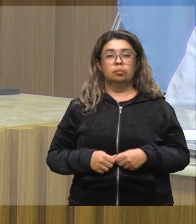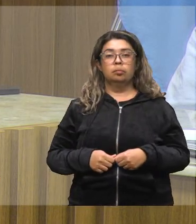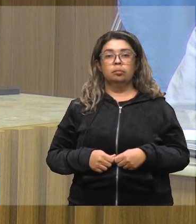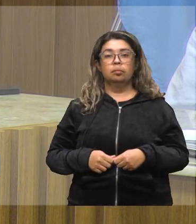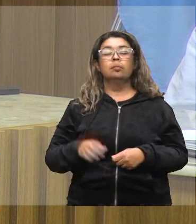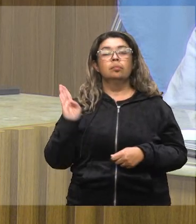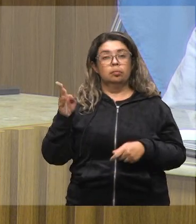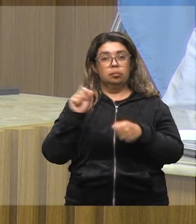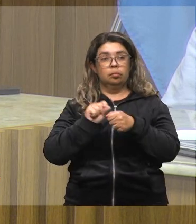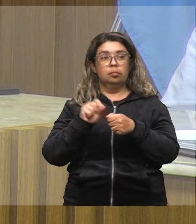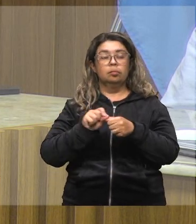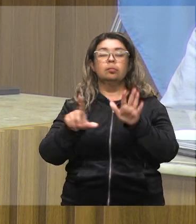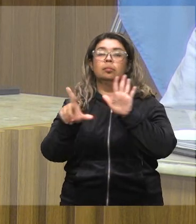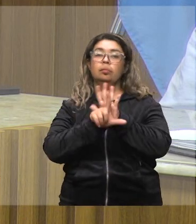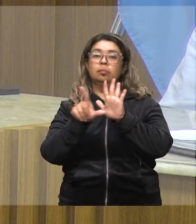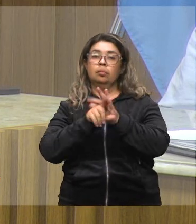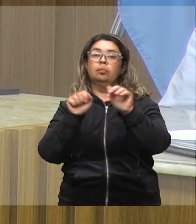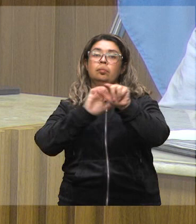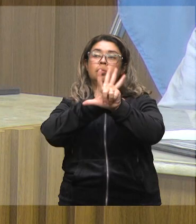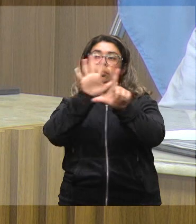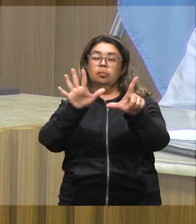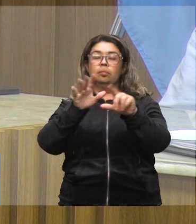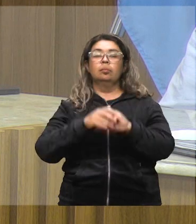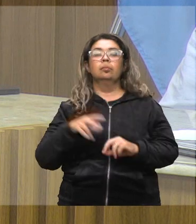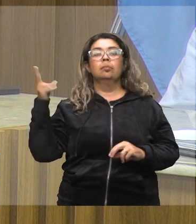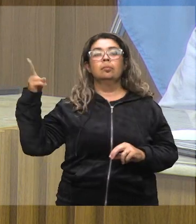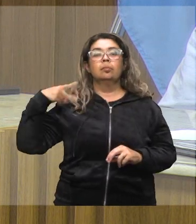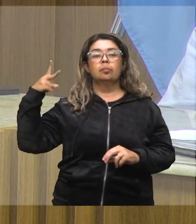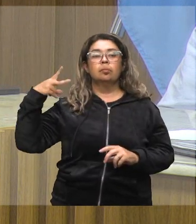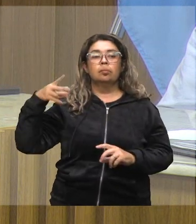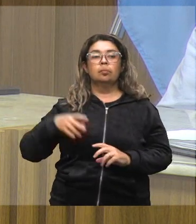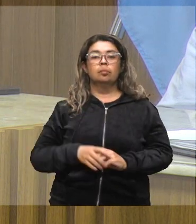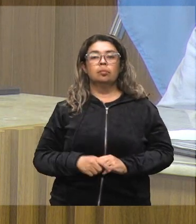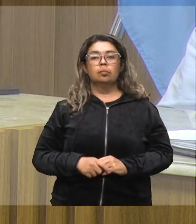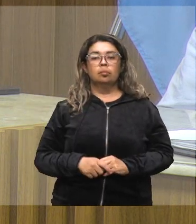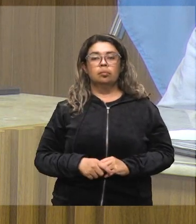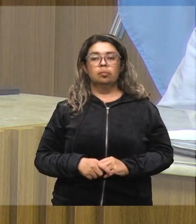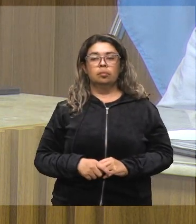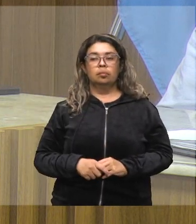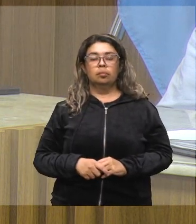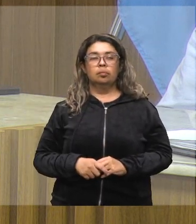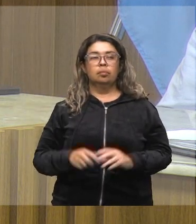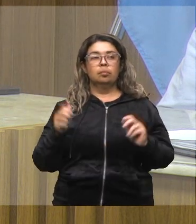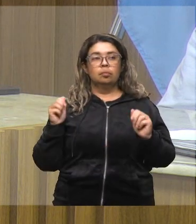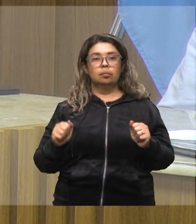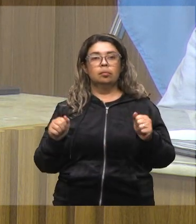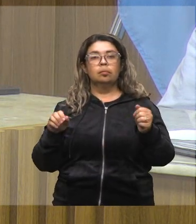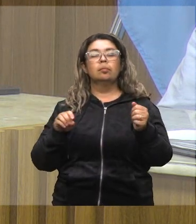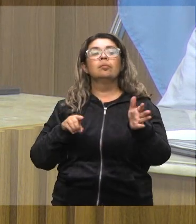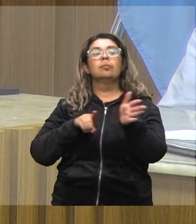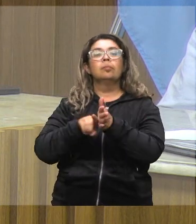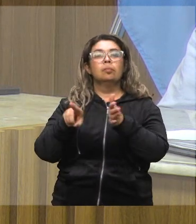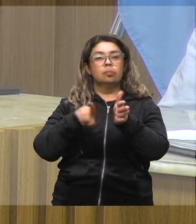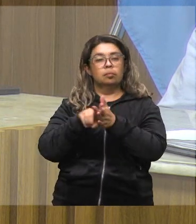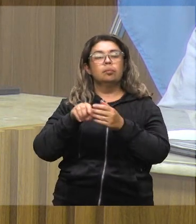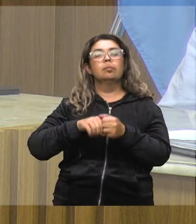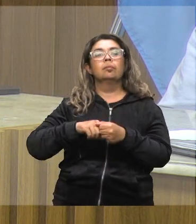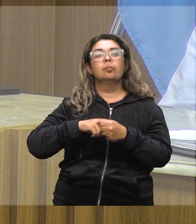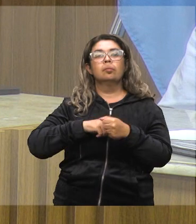mais transparência para que os vereadores possam estar cobrando aí do Poder